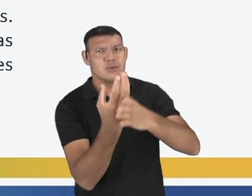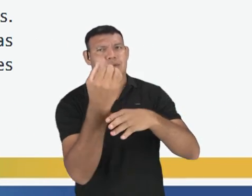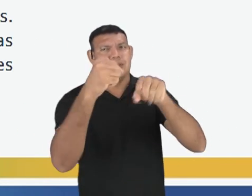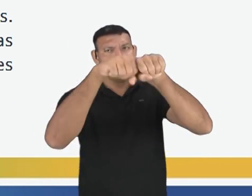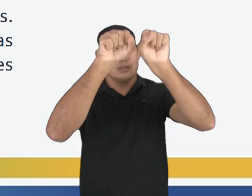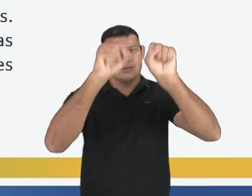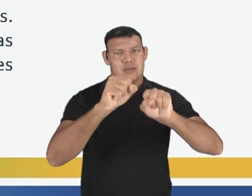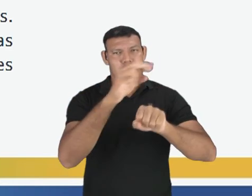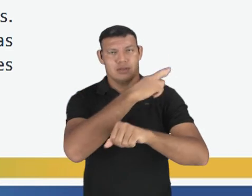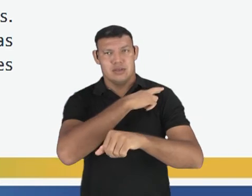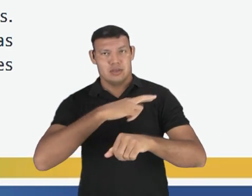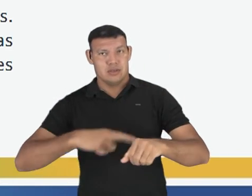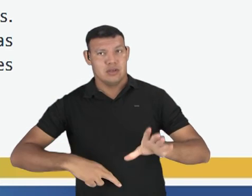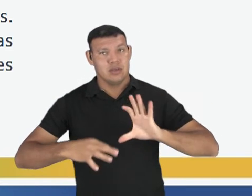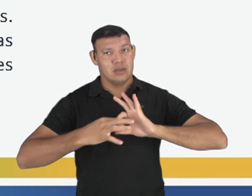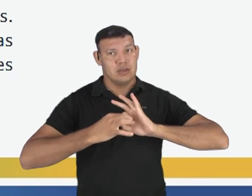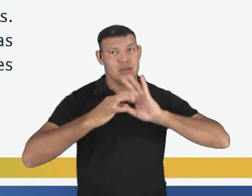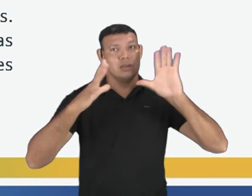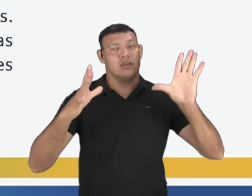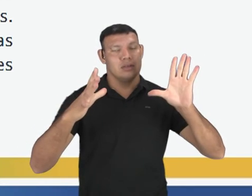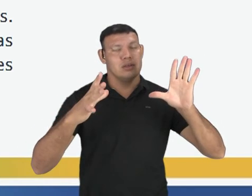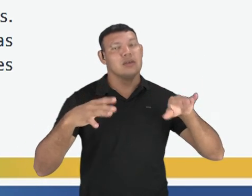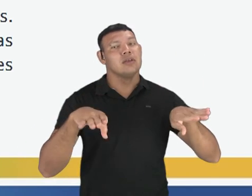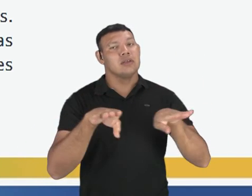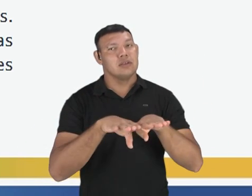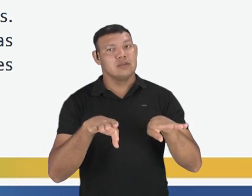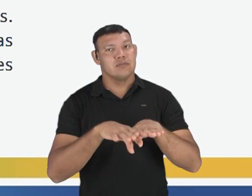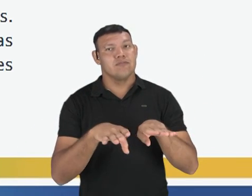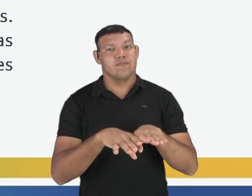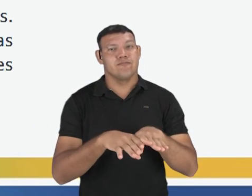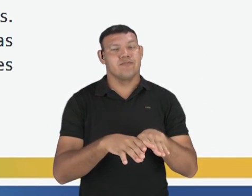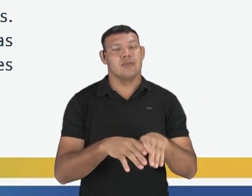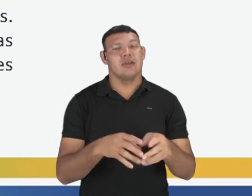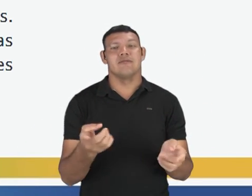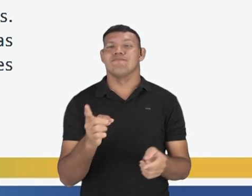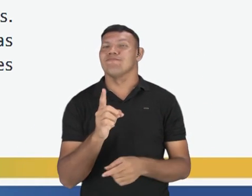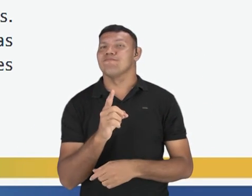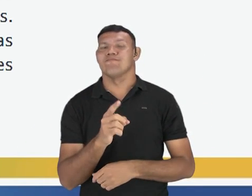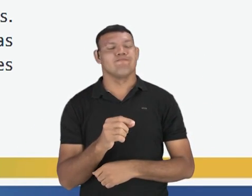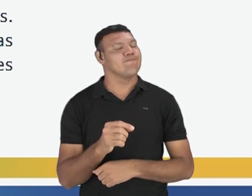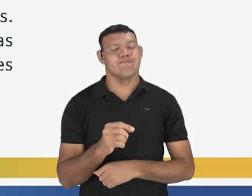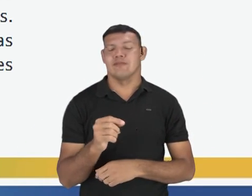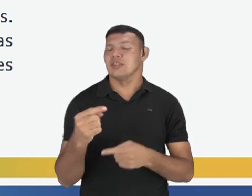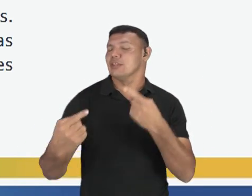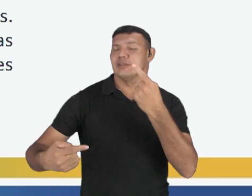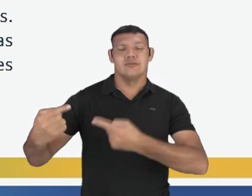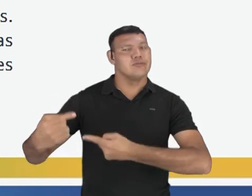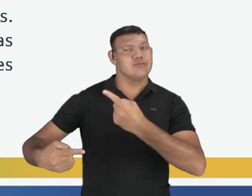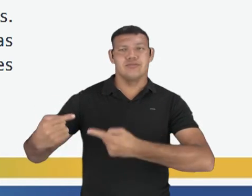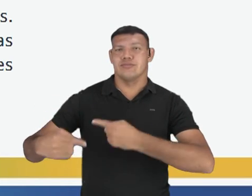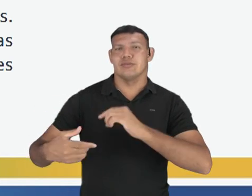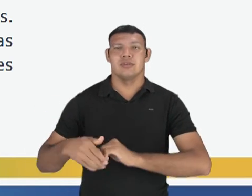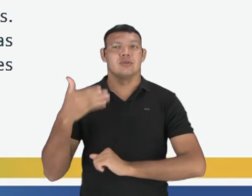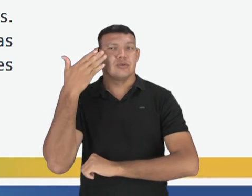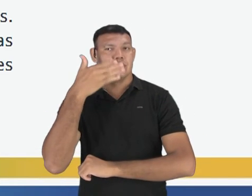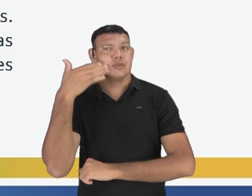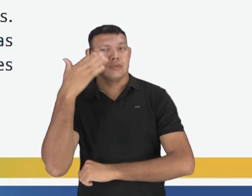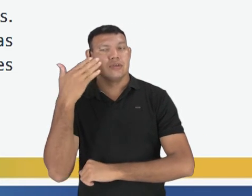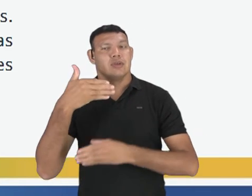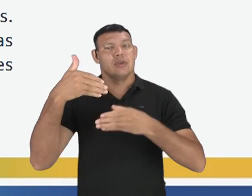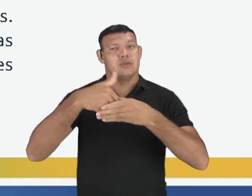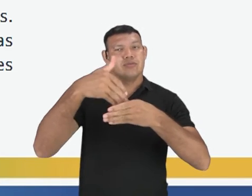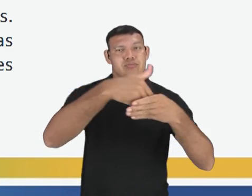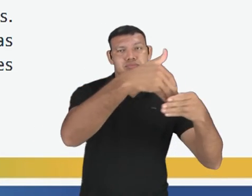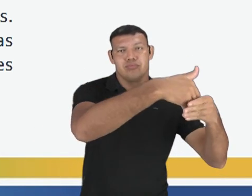sistemas republicanos liberais, e a negação da política, que tem tomado conta dos discursos eleitorais em